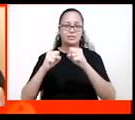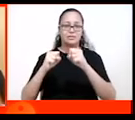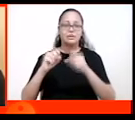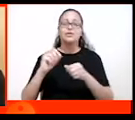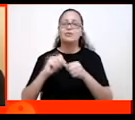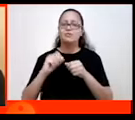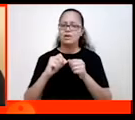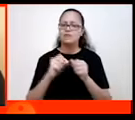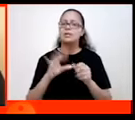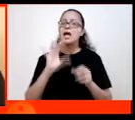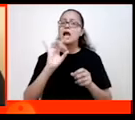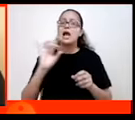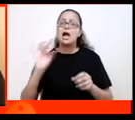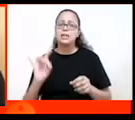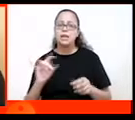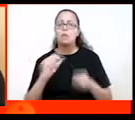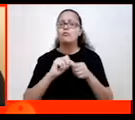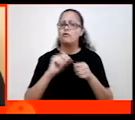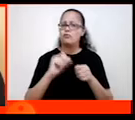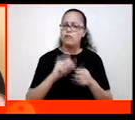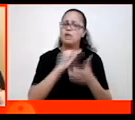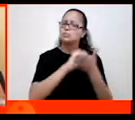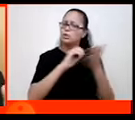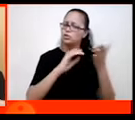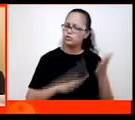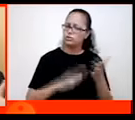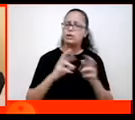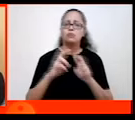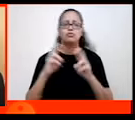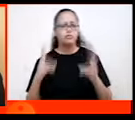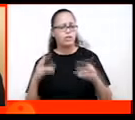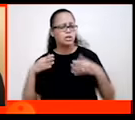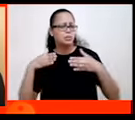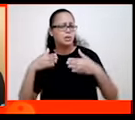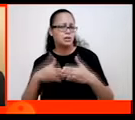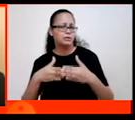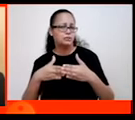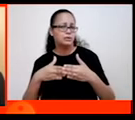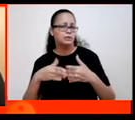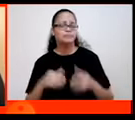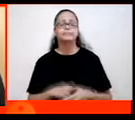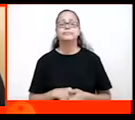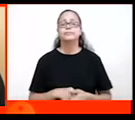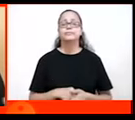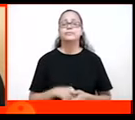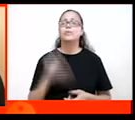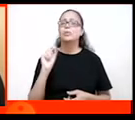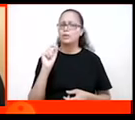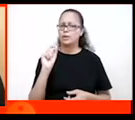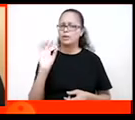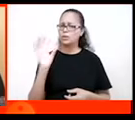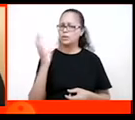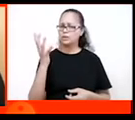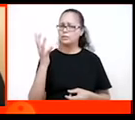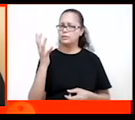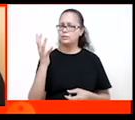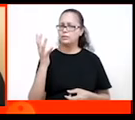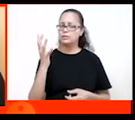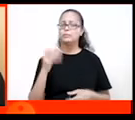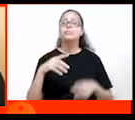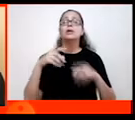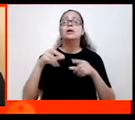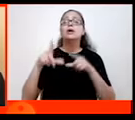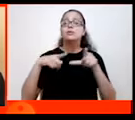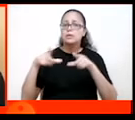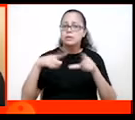passa a ser segmentada, né? Cada um desenvolve uma atividade específica no modelo de produção. O que ocorreu também? Os trabalhadores, né, que